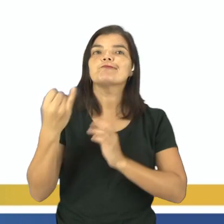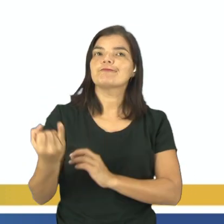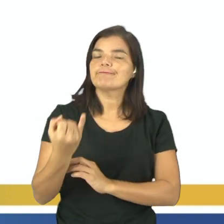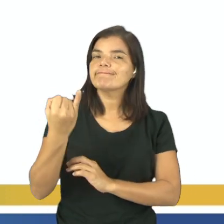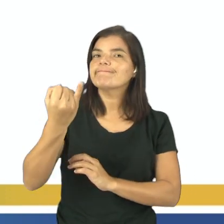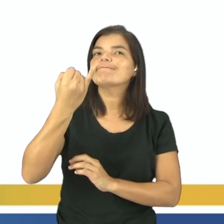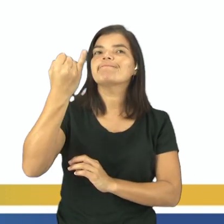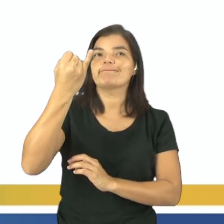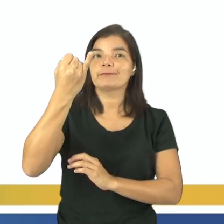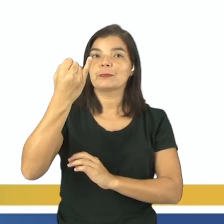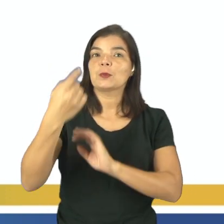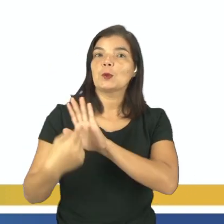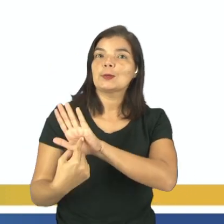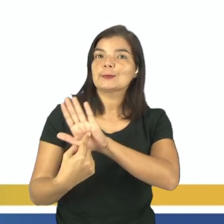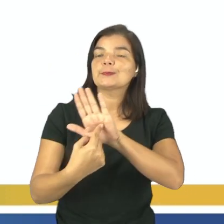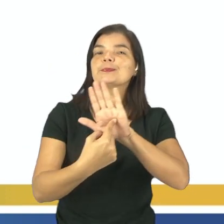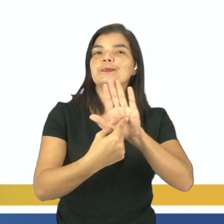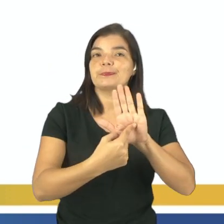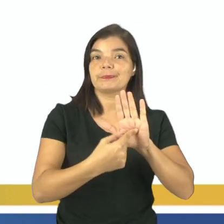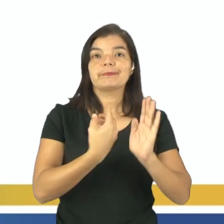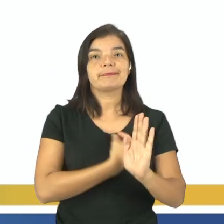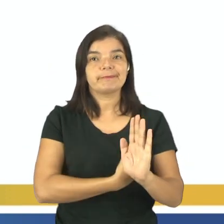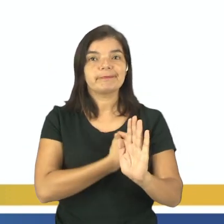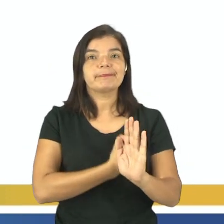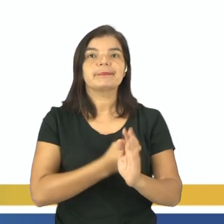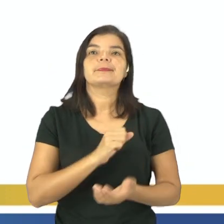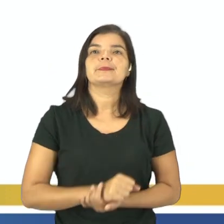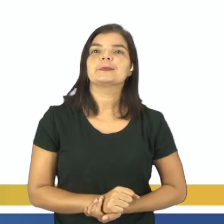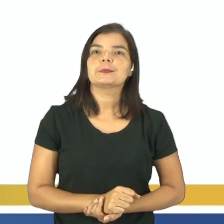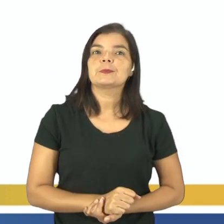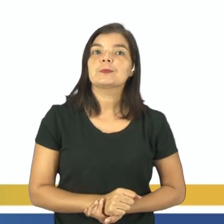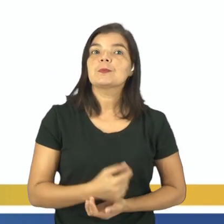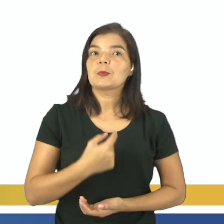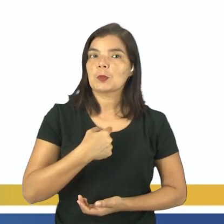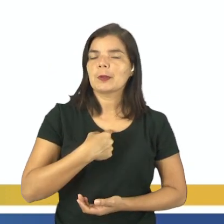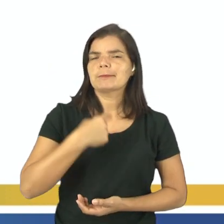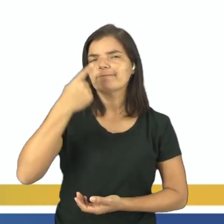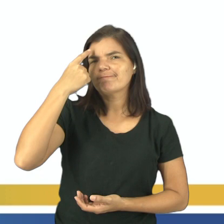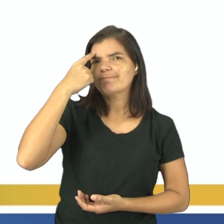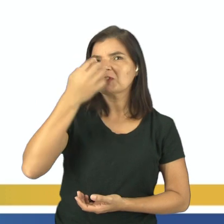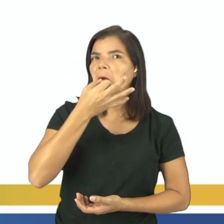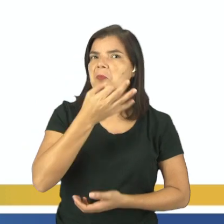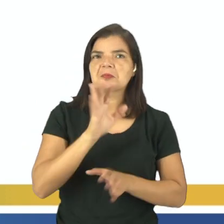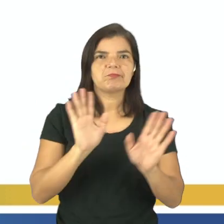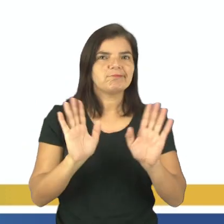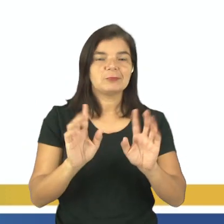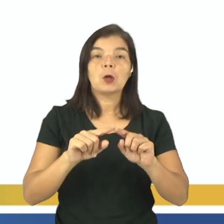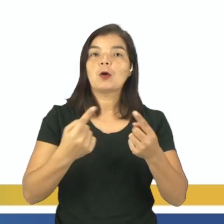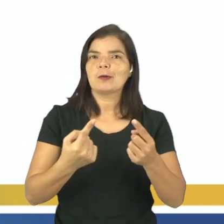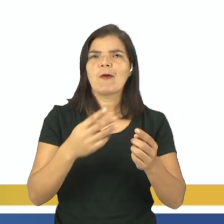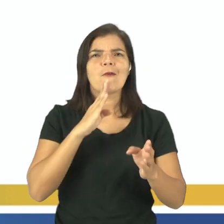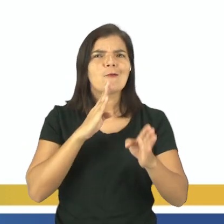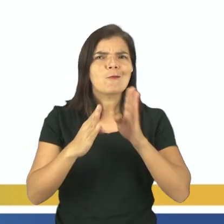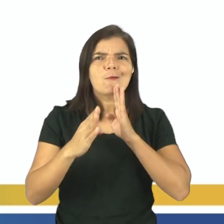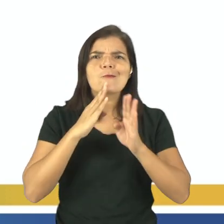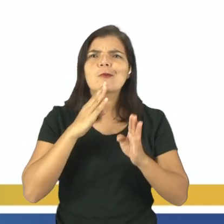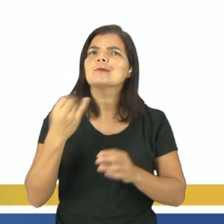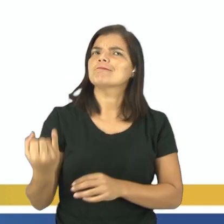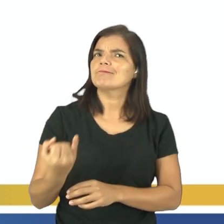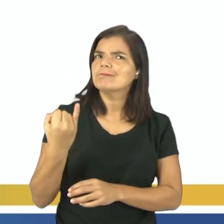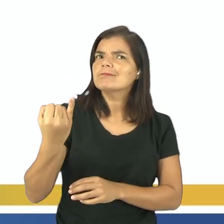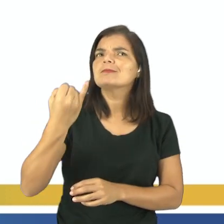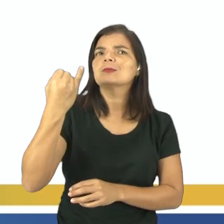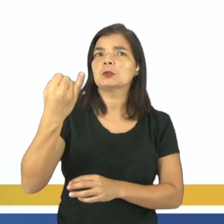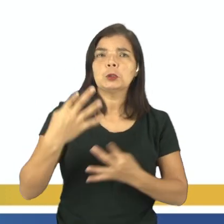como um fator fundamental e protagonista do que estamos presenciando. Eu não parto dessa lógica. Colocar o Facebook como